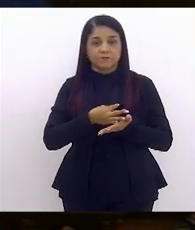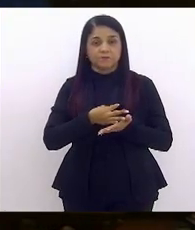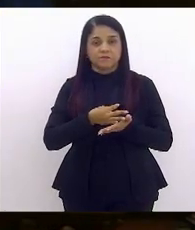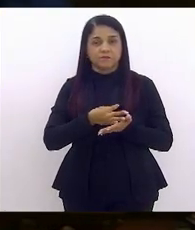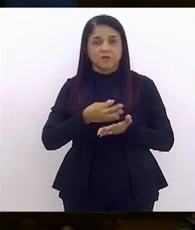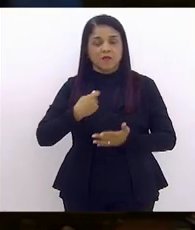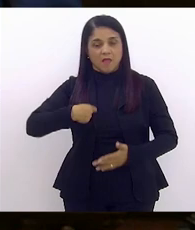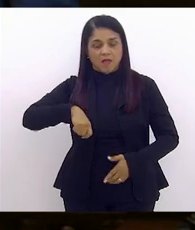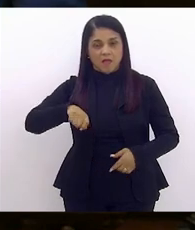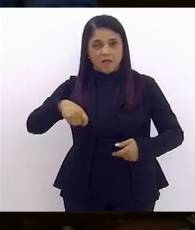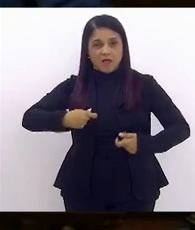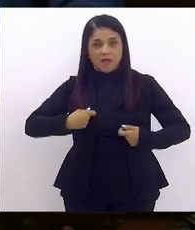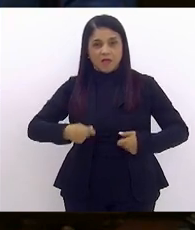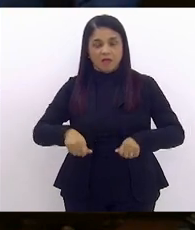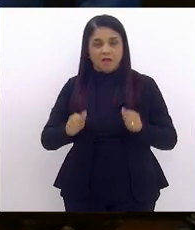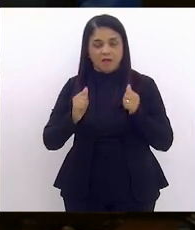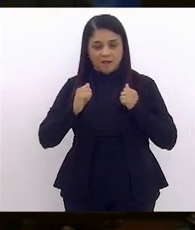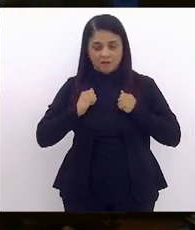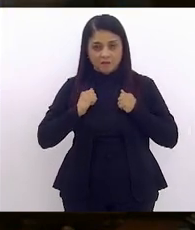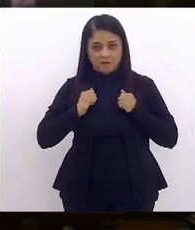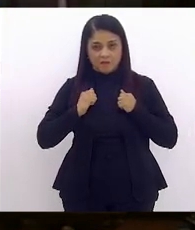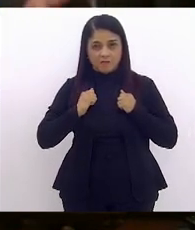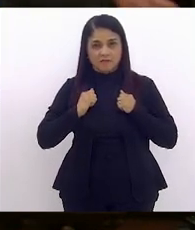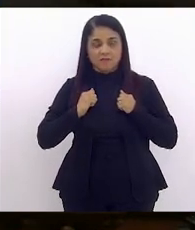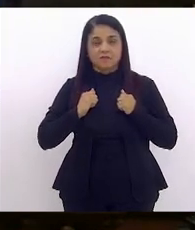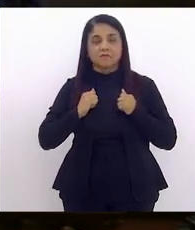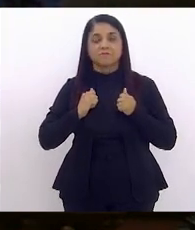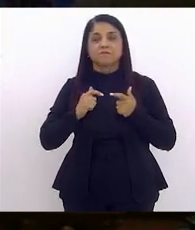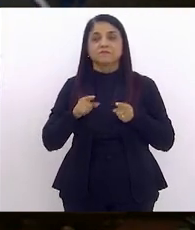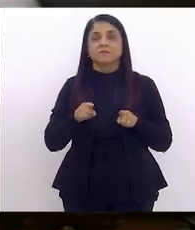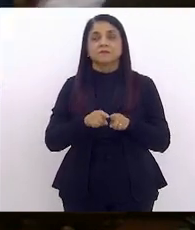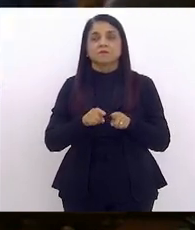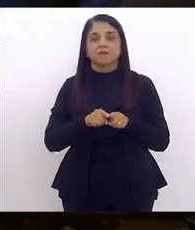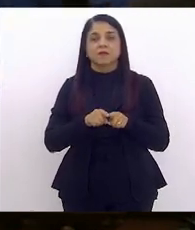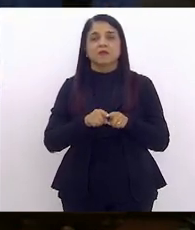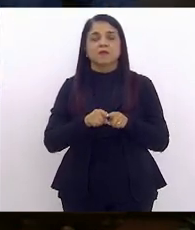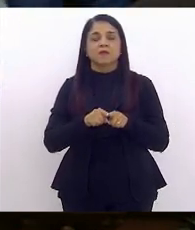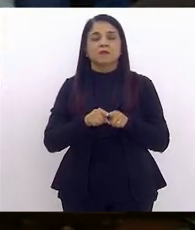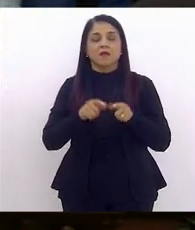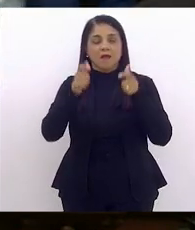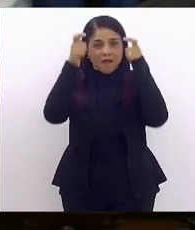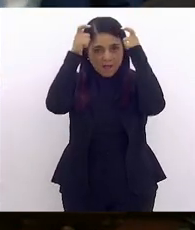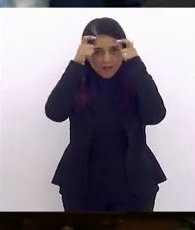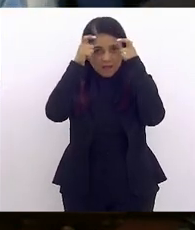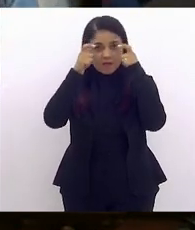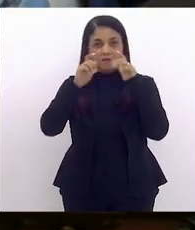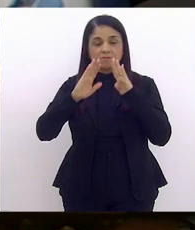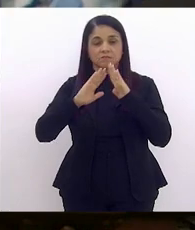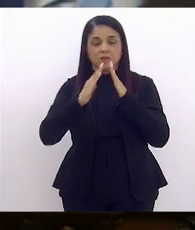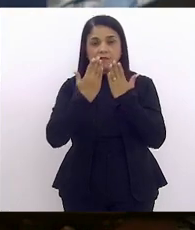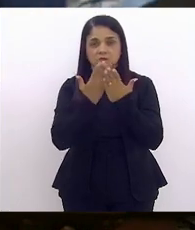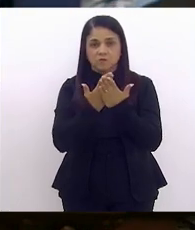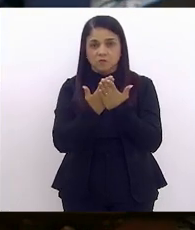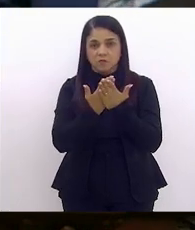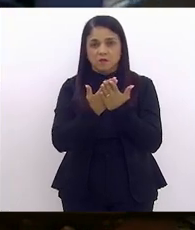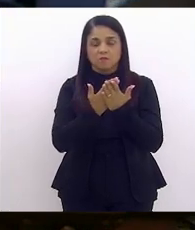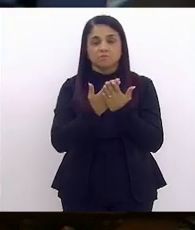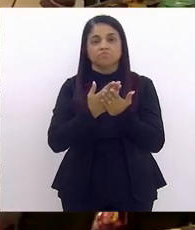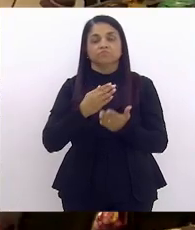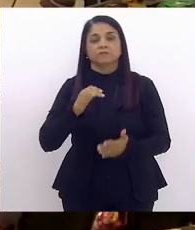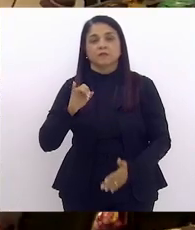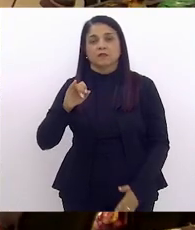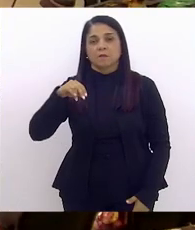atriz e nossa querida rainha da Escola Império Serrano, Quitéria